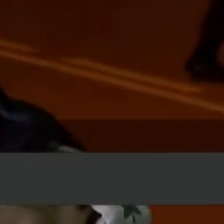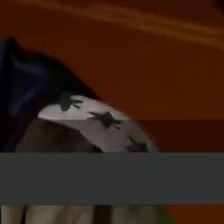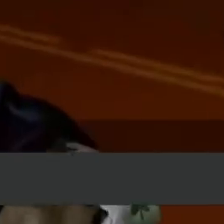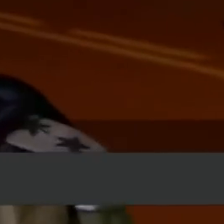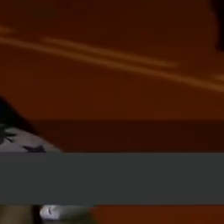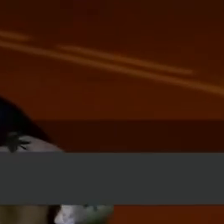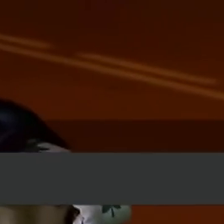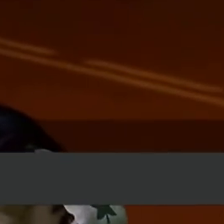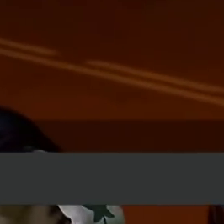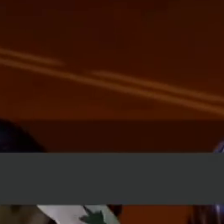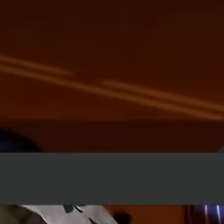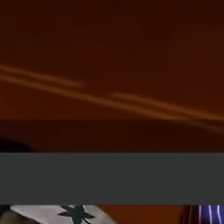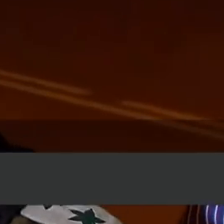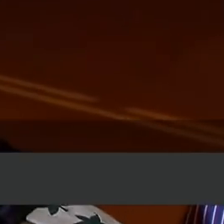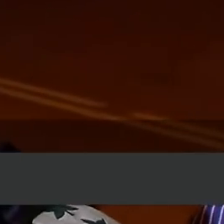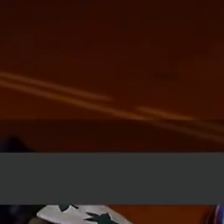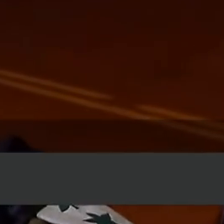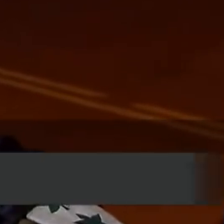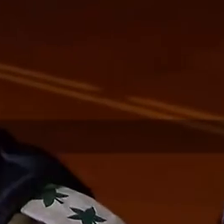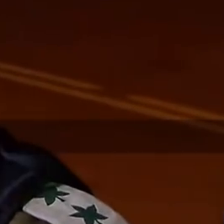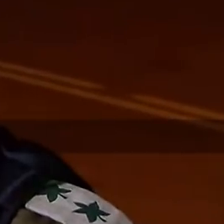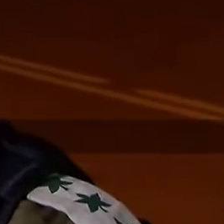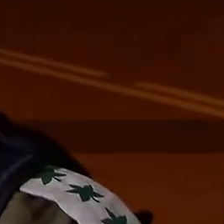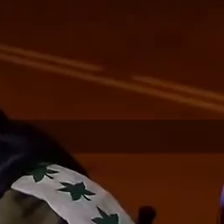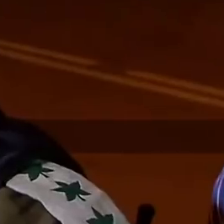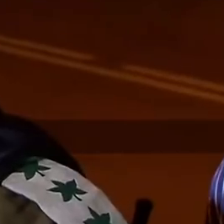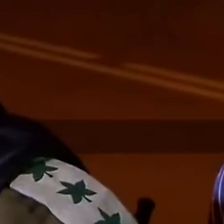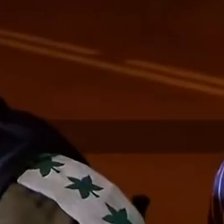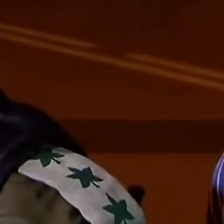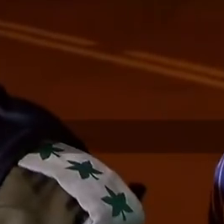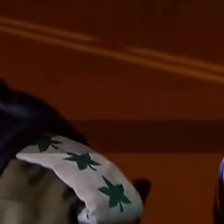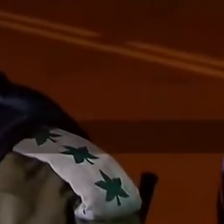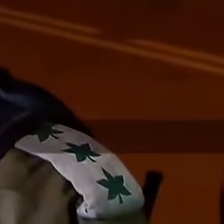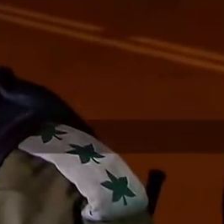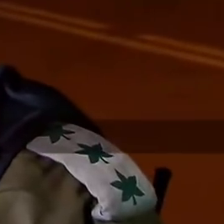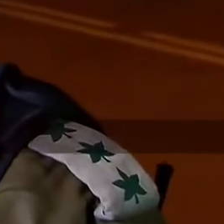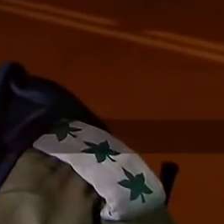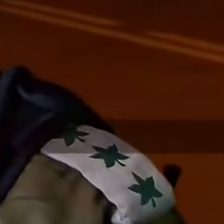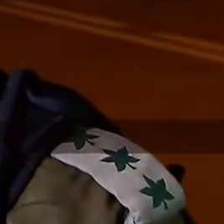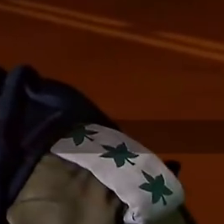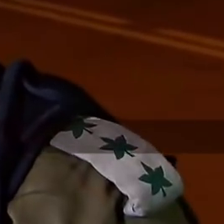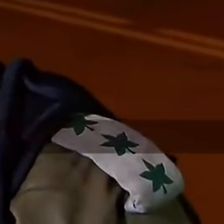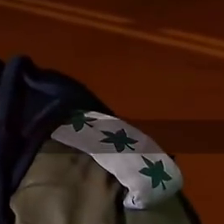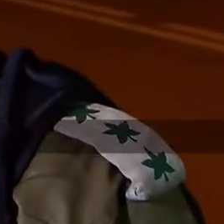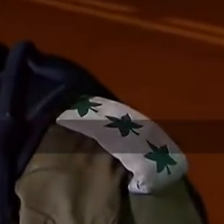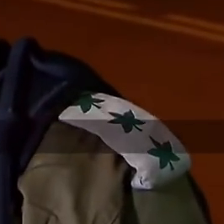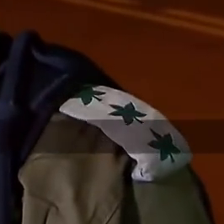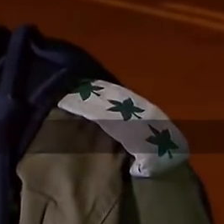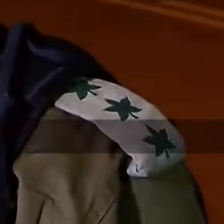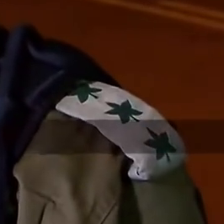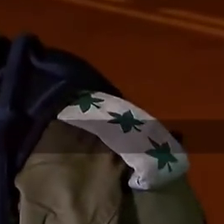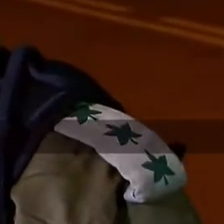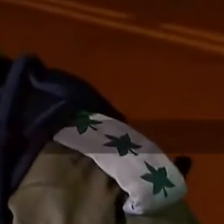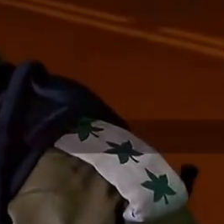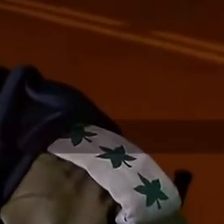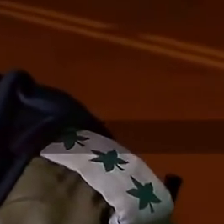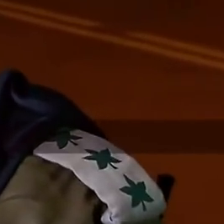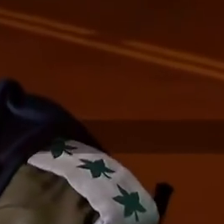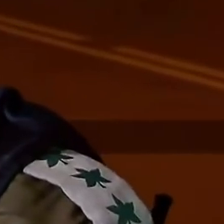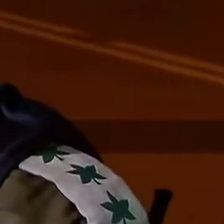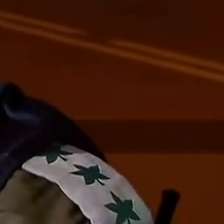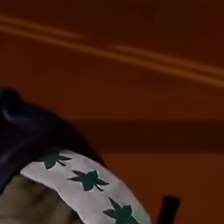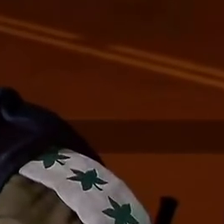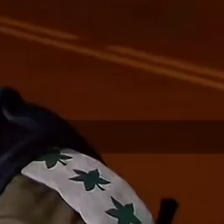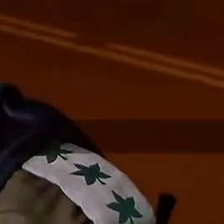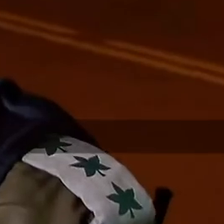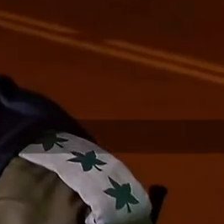the local authorities units who already work for 3 days. We hope with